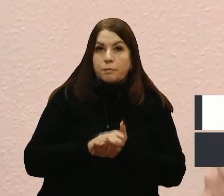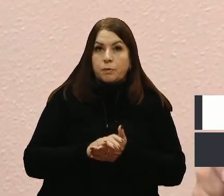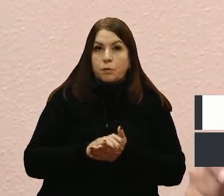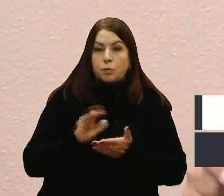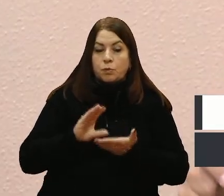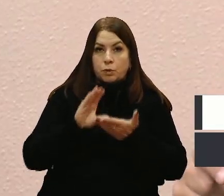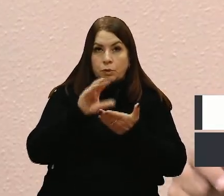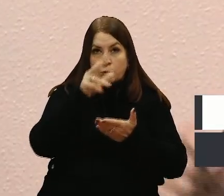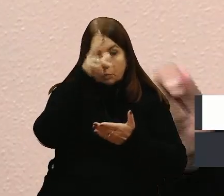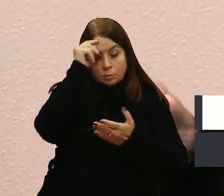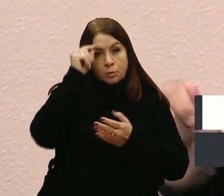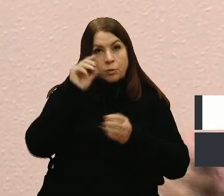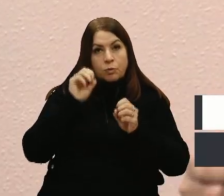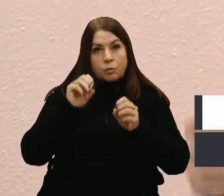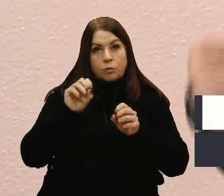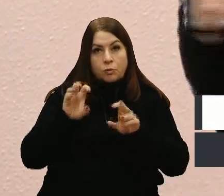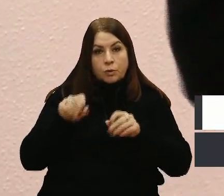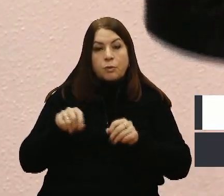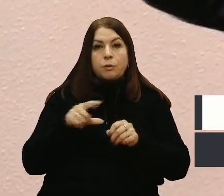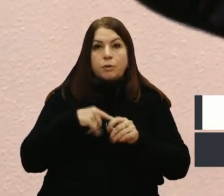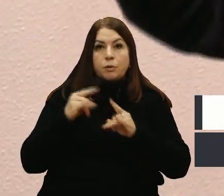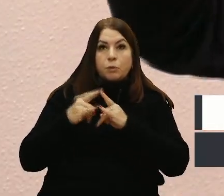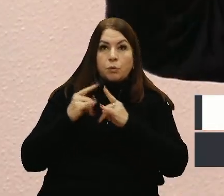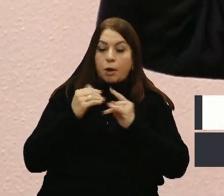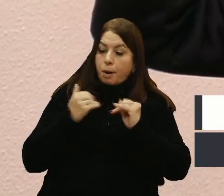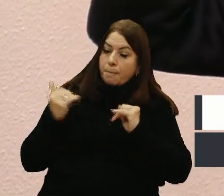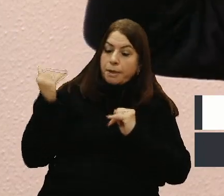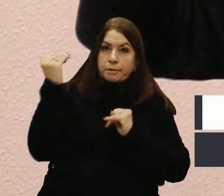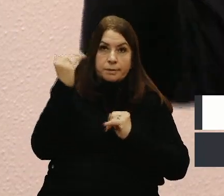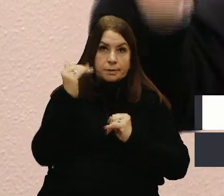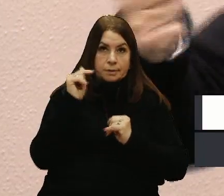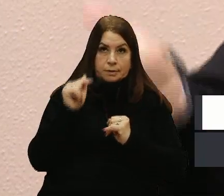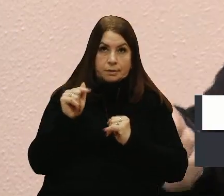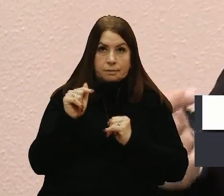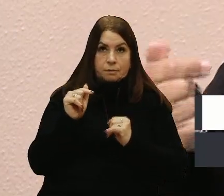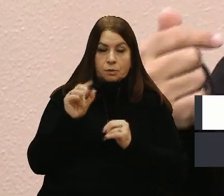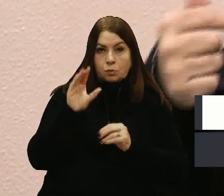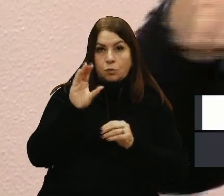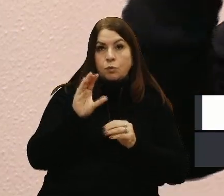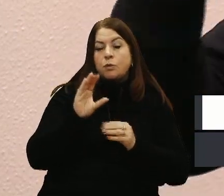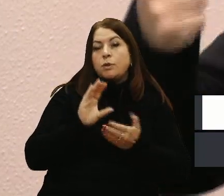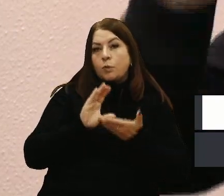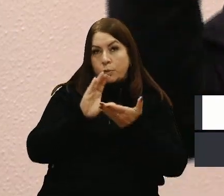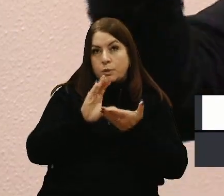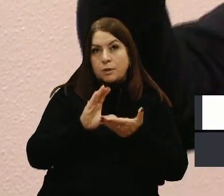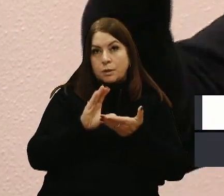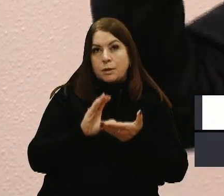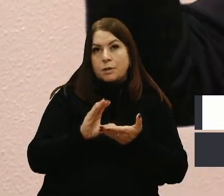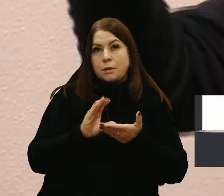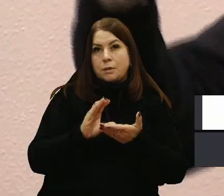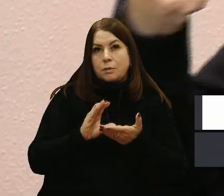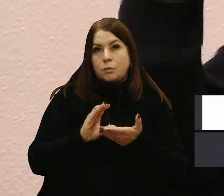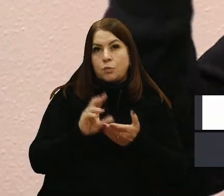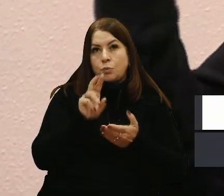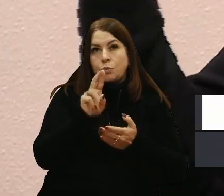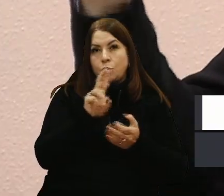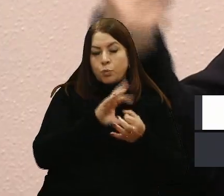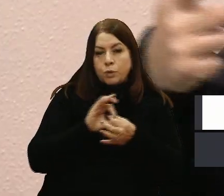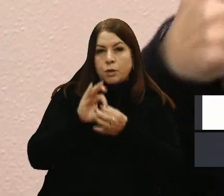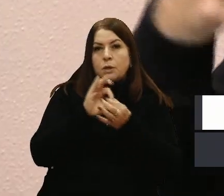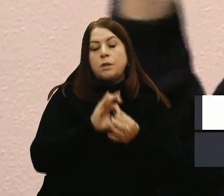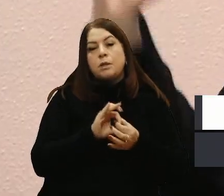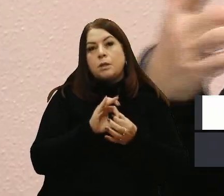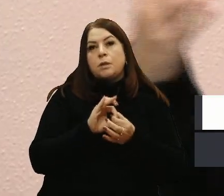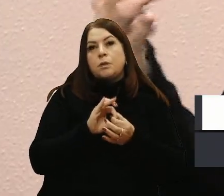Conselho Municipal de Educação, e nós temos um órgão acima dos conselhos municipais, que é a UNC, que é a União dos Conselhos